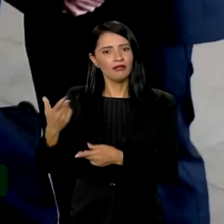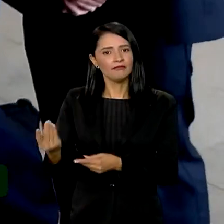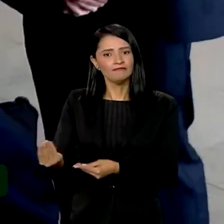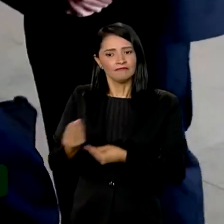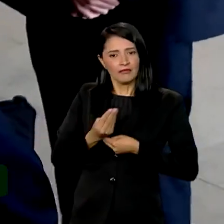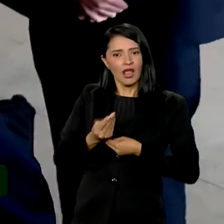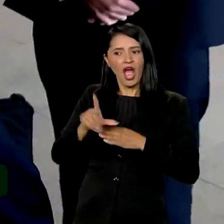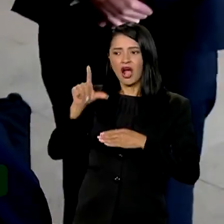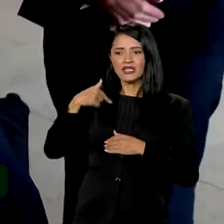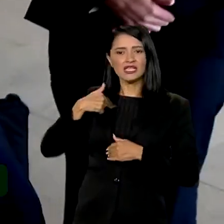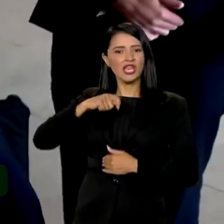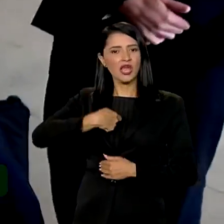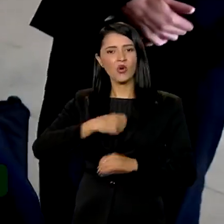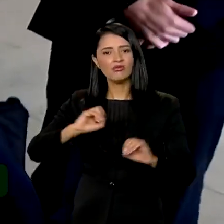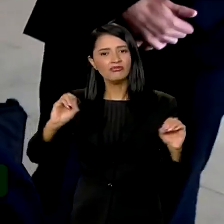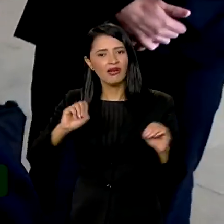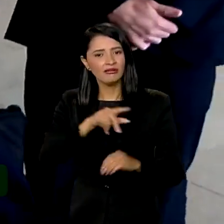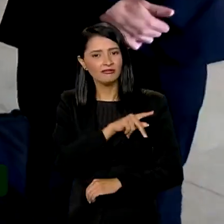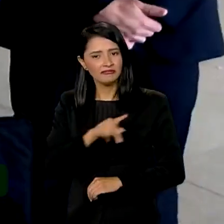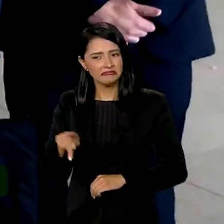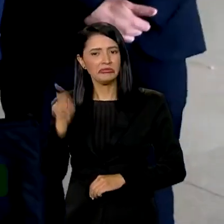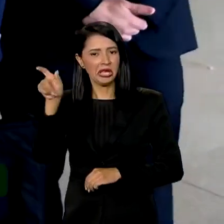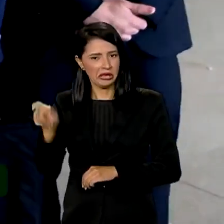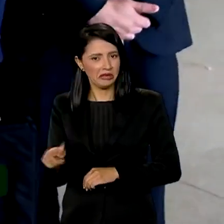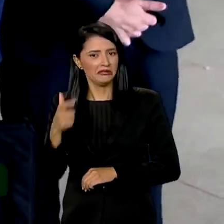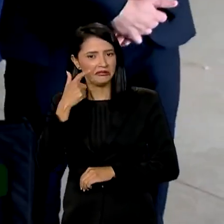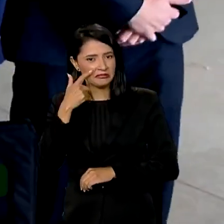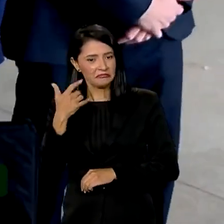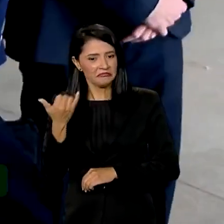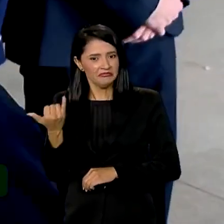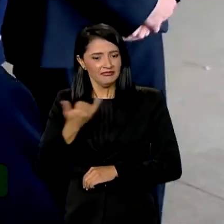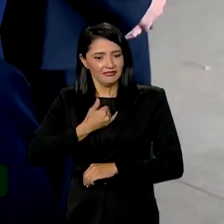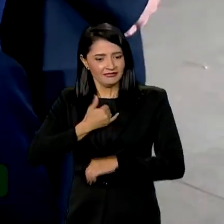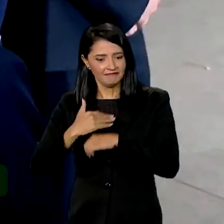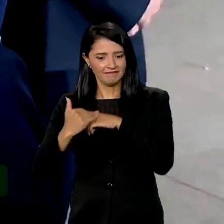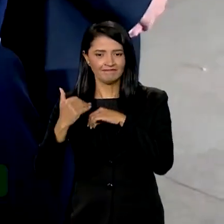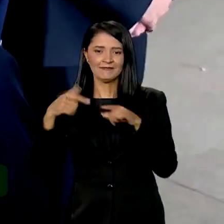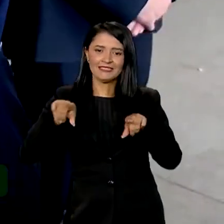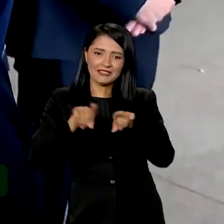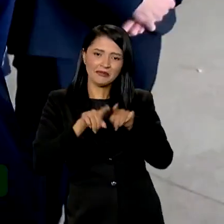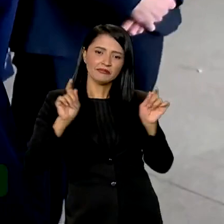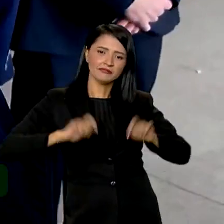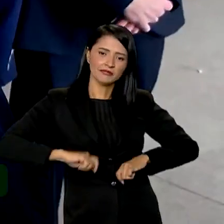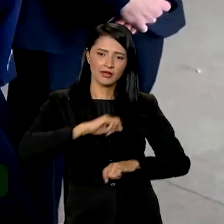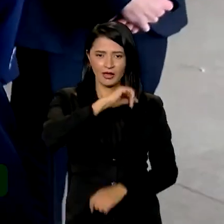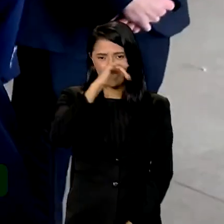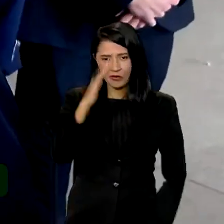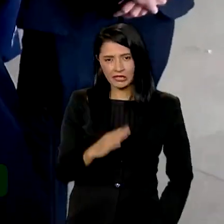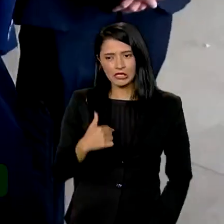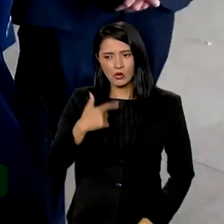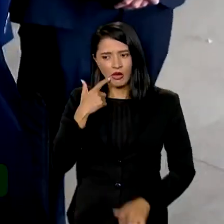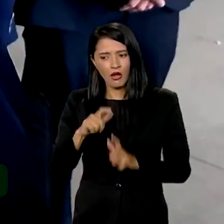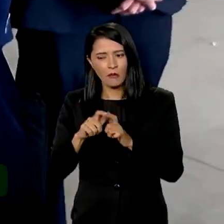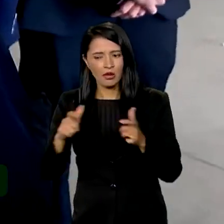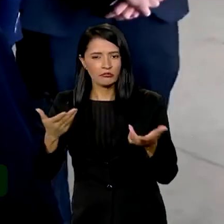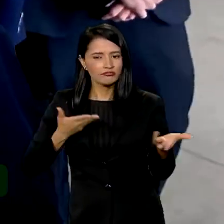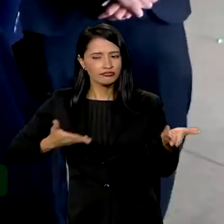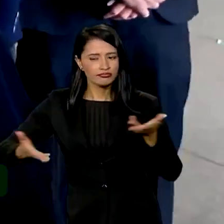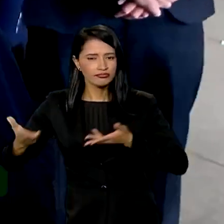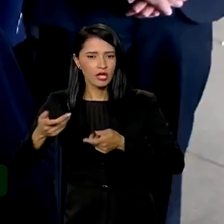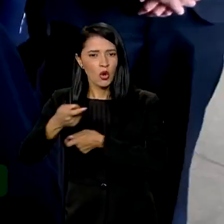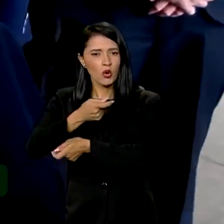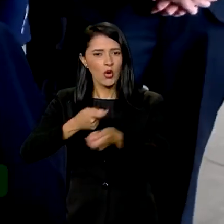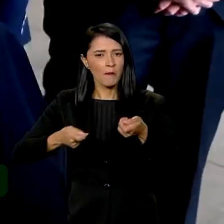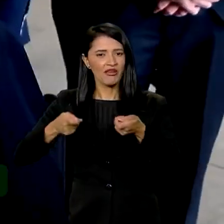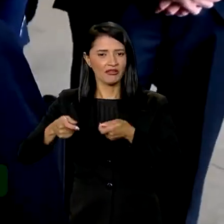quando eu não era presidente ainda e também pela possibilidade que o Brasil quer ter de aumentar muito o